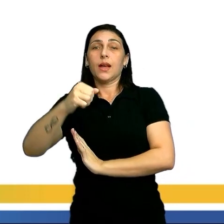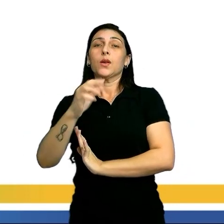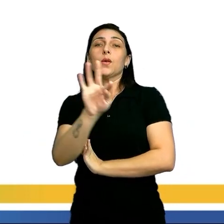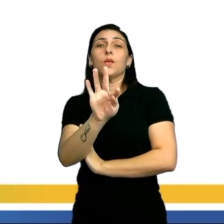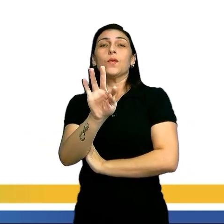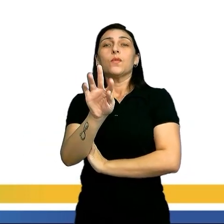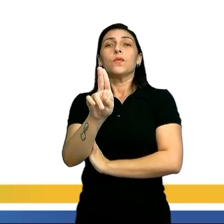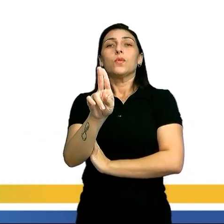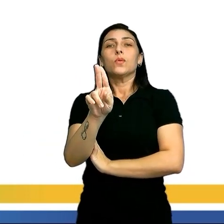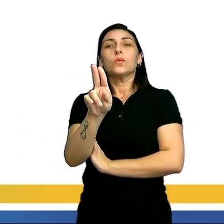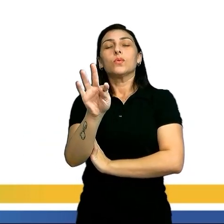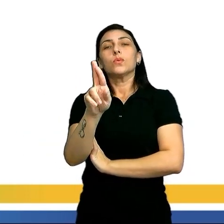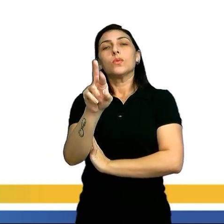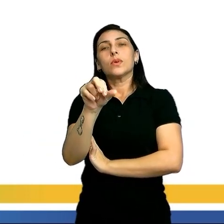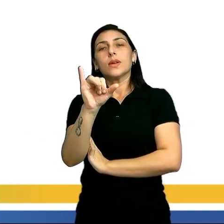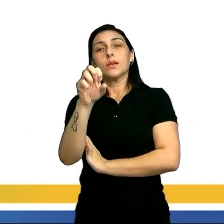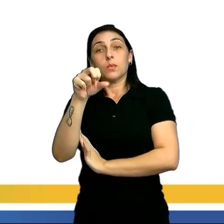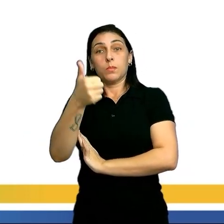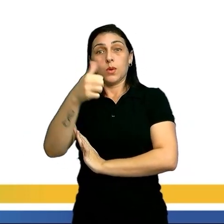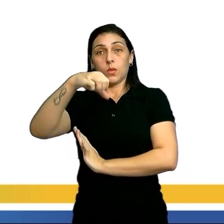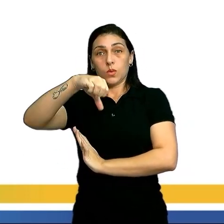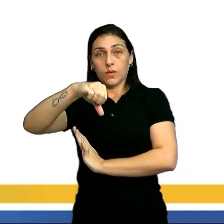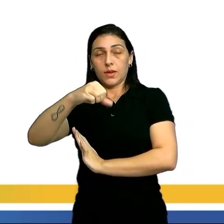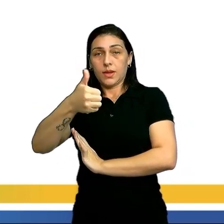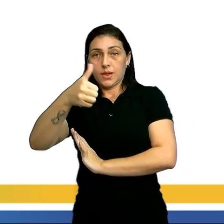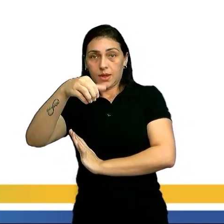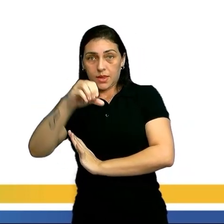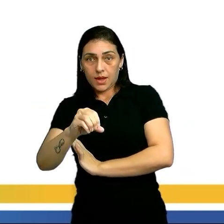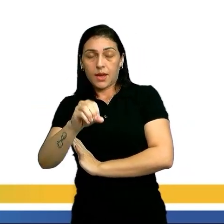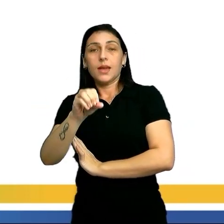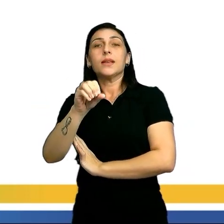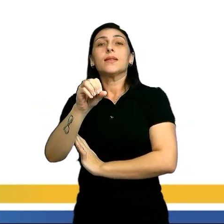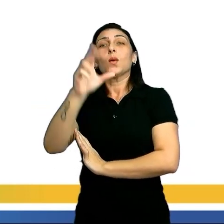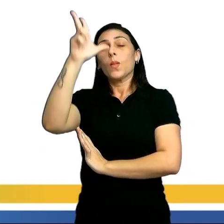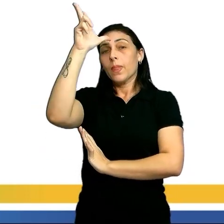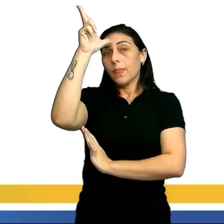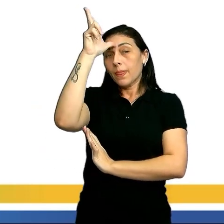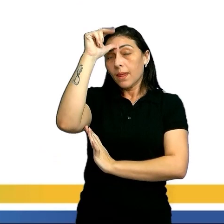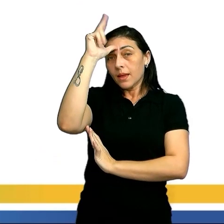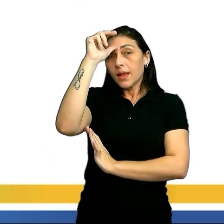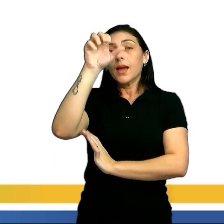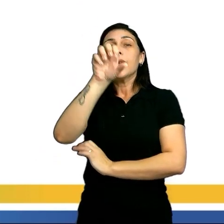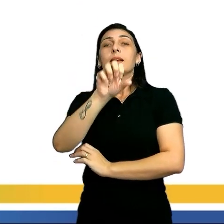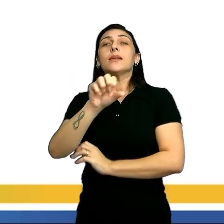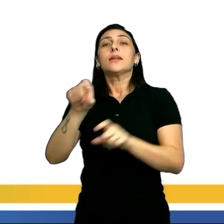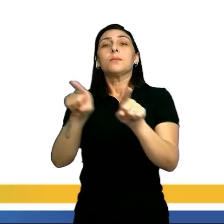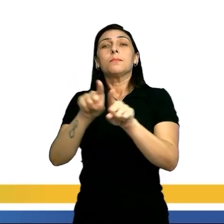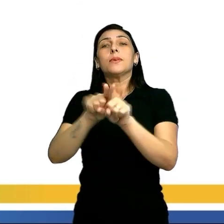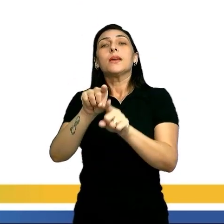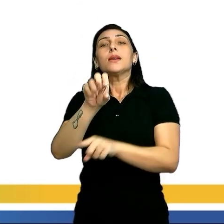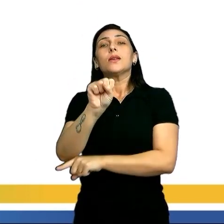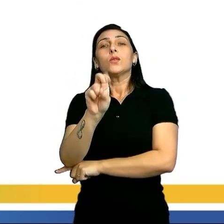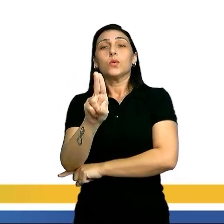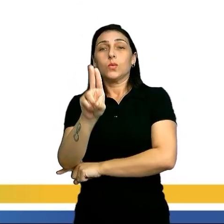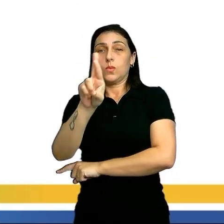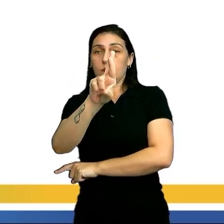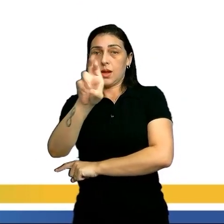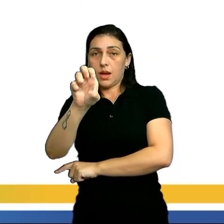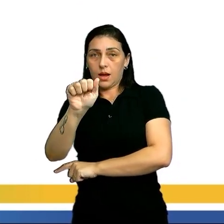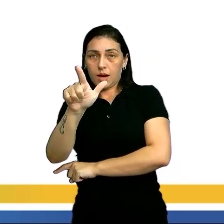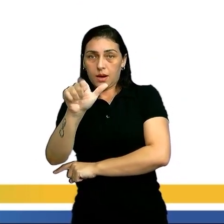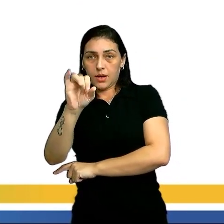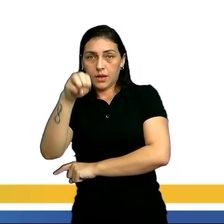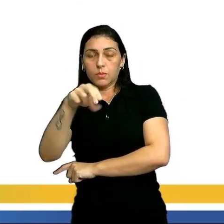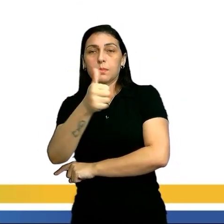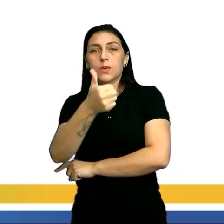futurismo em 1910, dadaísmo em 1916 e o surrealismo em 1924. Nós